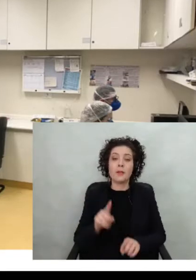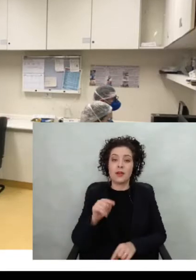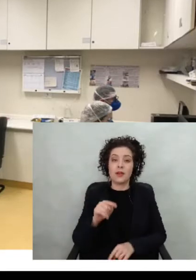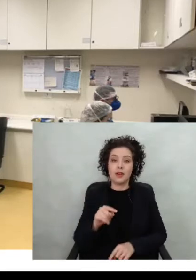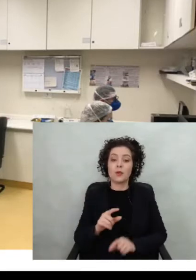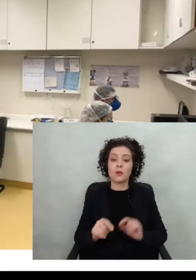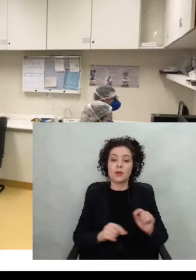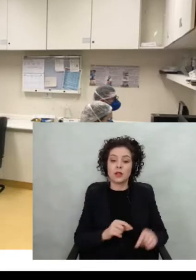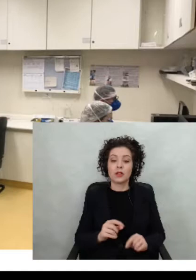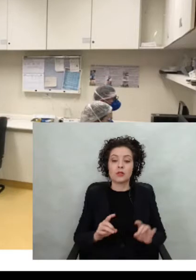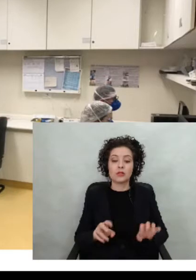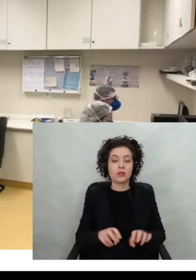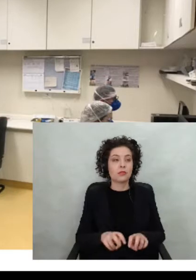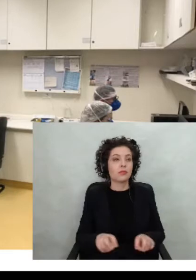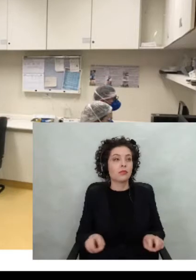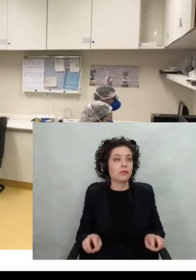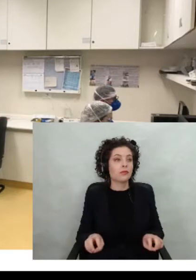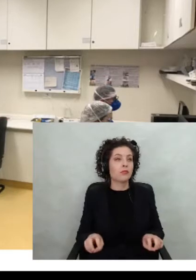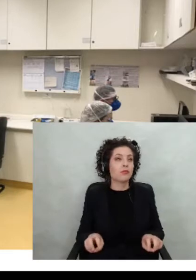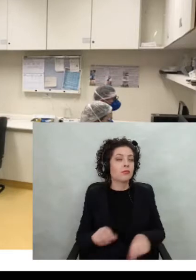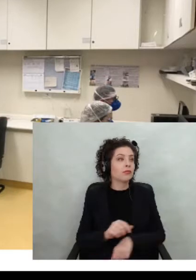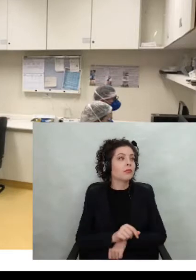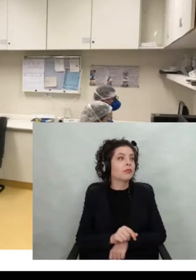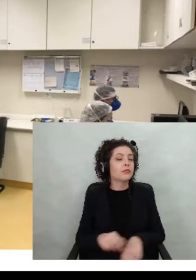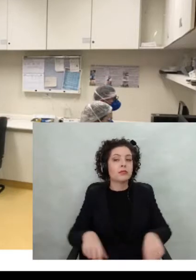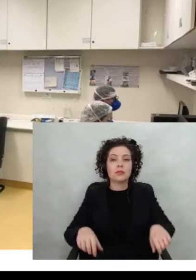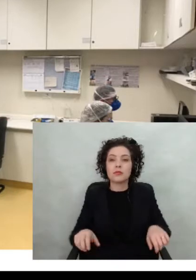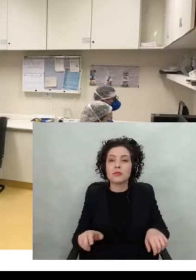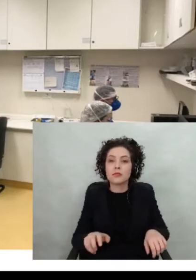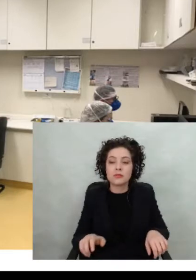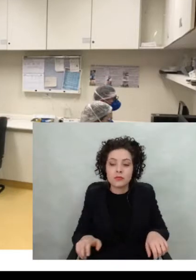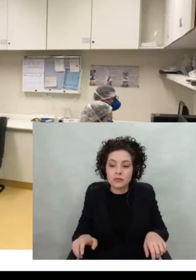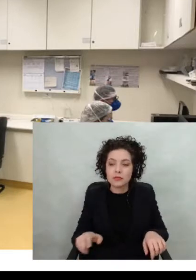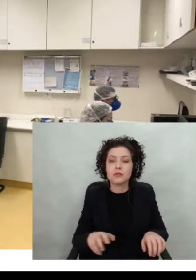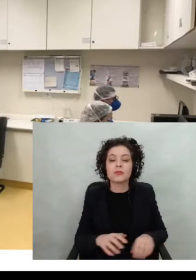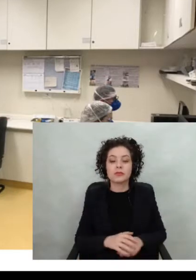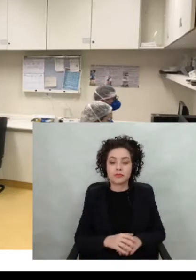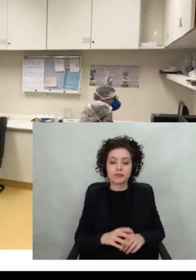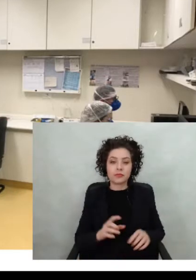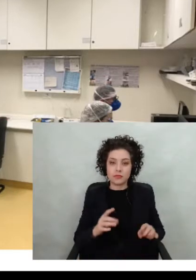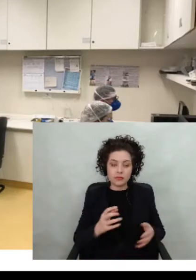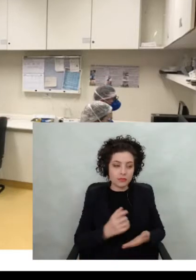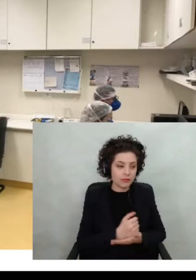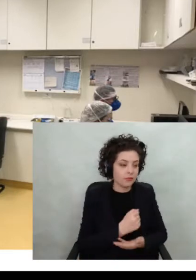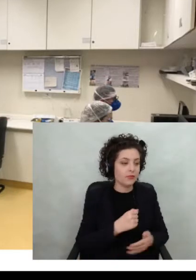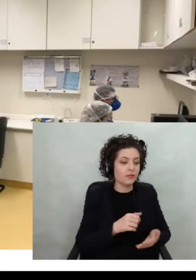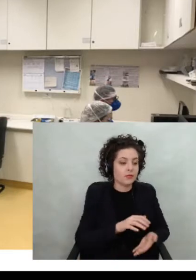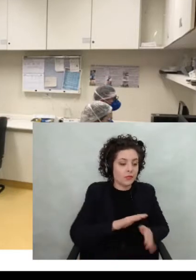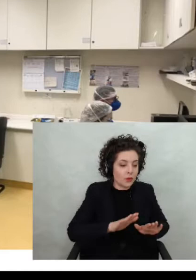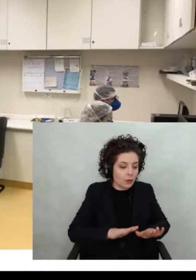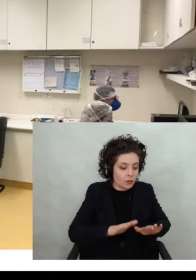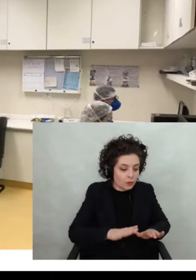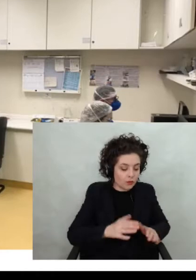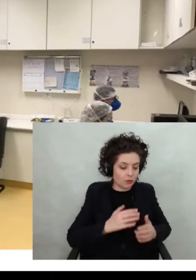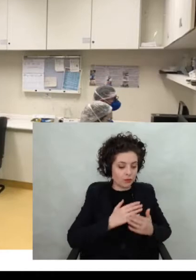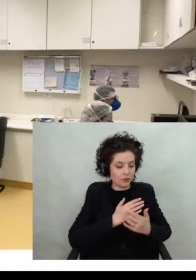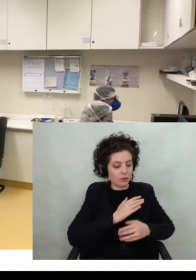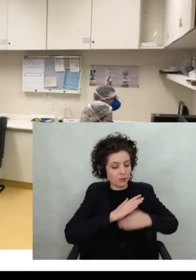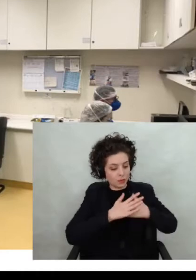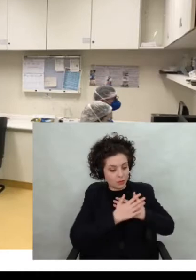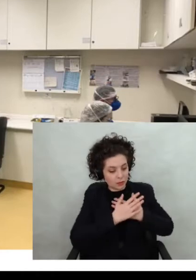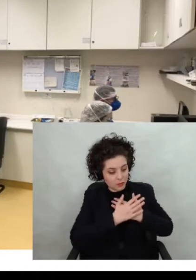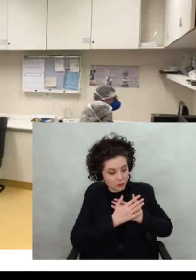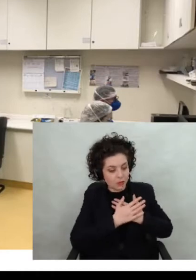só o beira-leito e ação, e a salvar a vida e ressuscitar, é também o controle de qualidade,